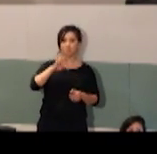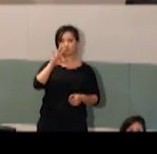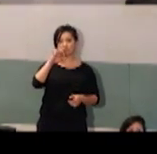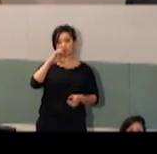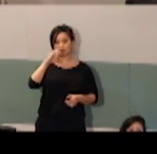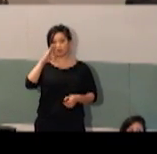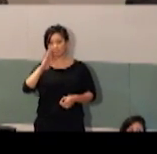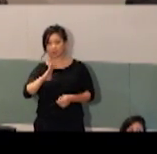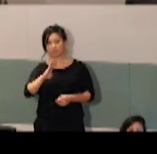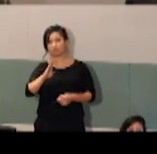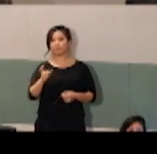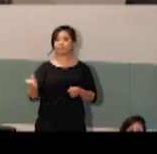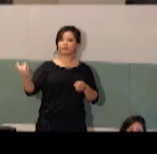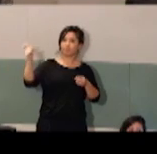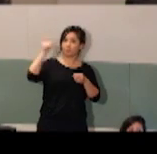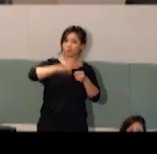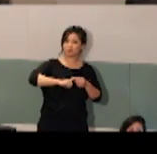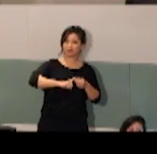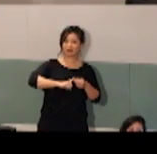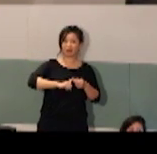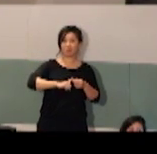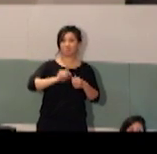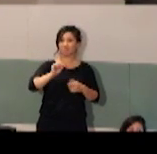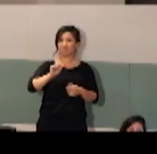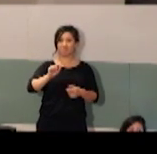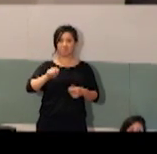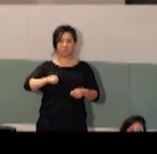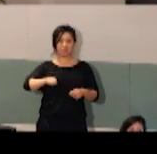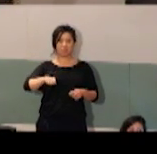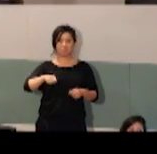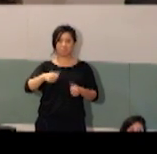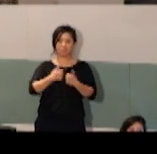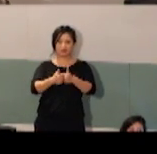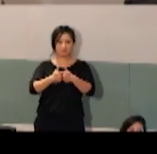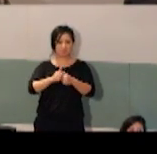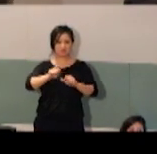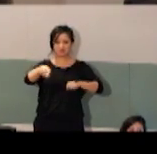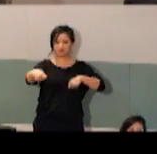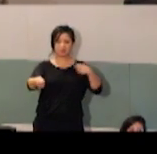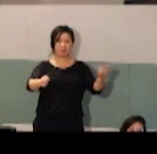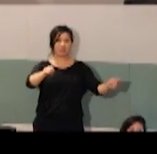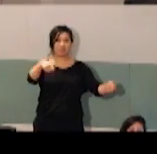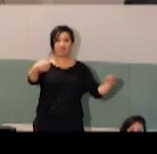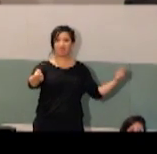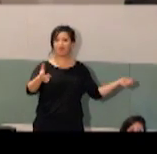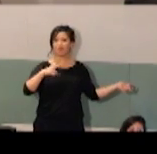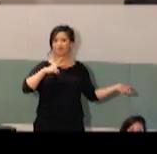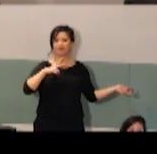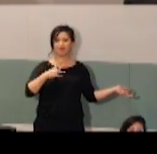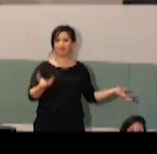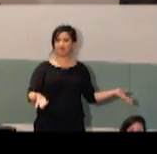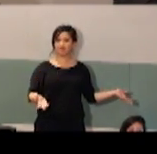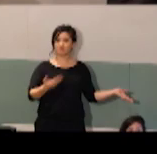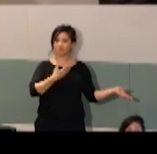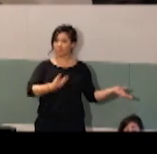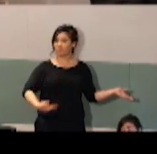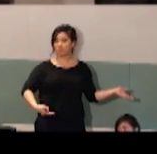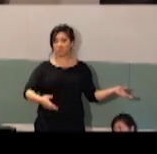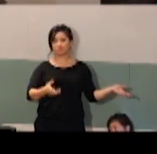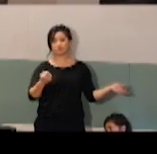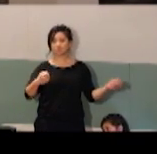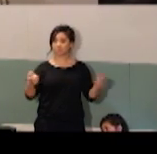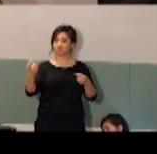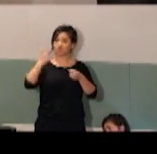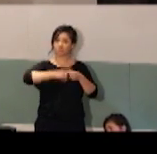retomar as linhas que foram doadas à iniciativa privada, o Estado não interferirá